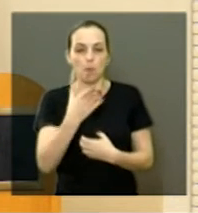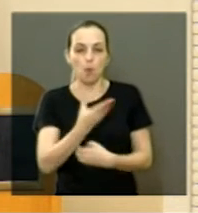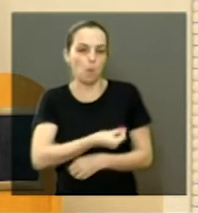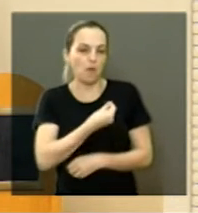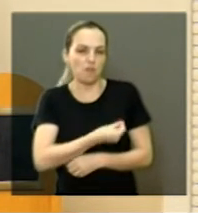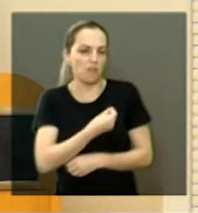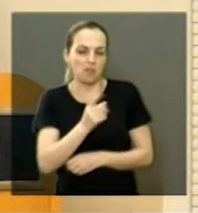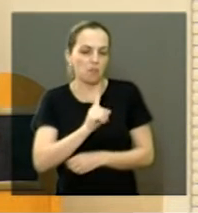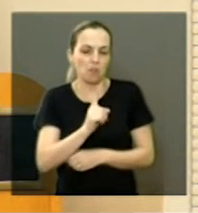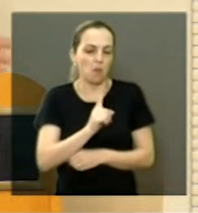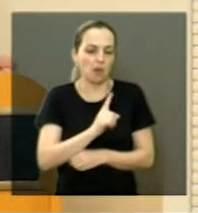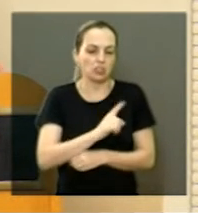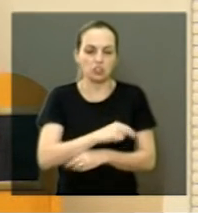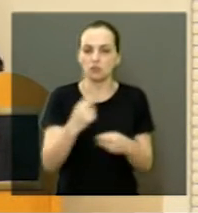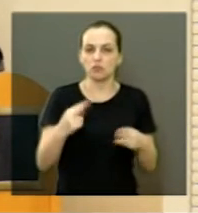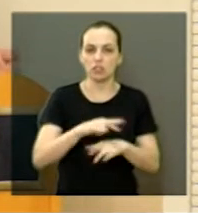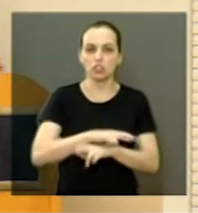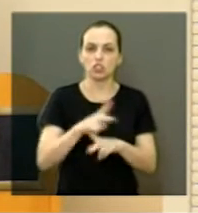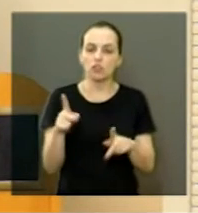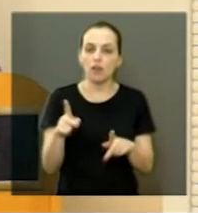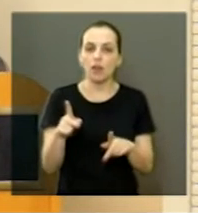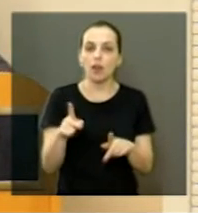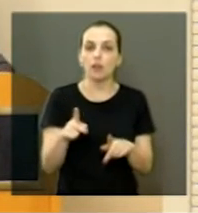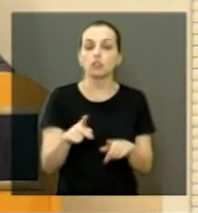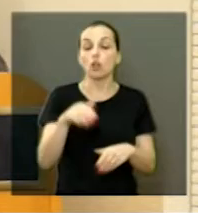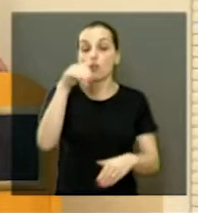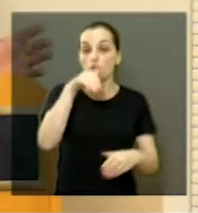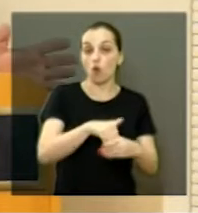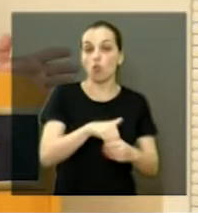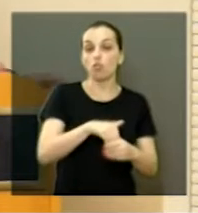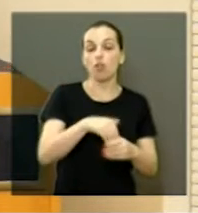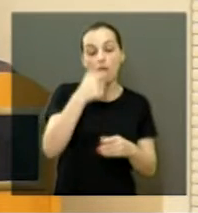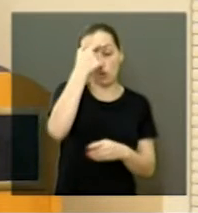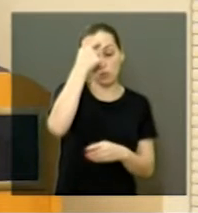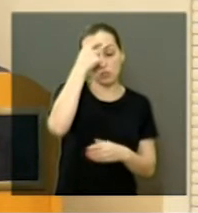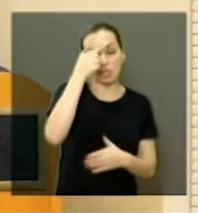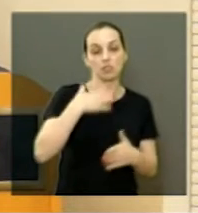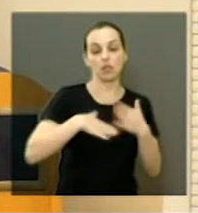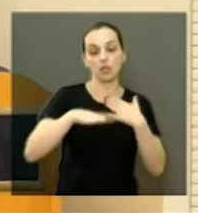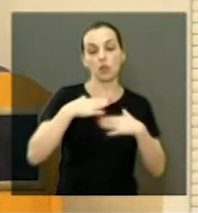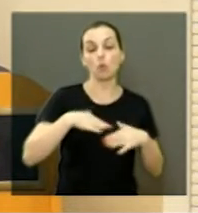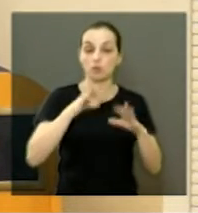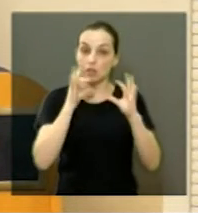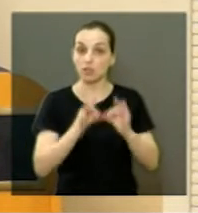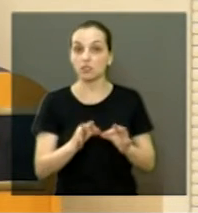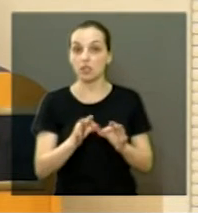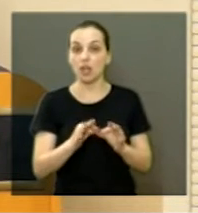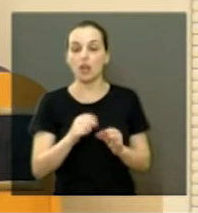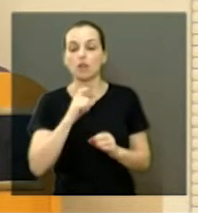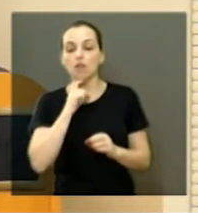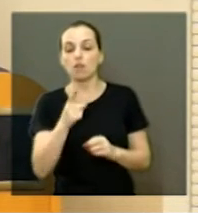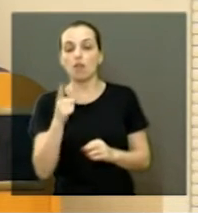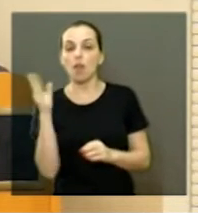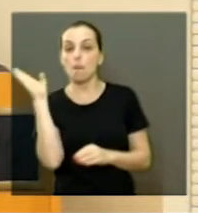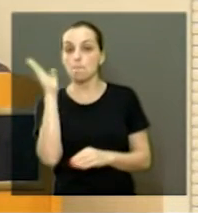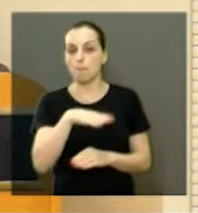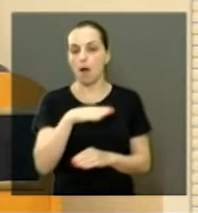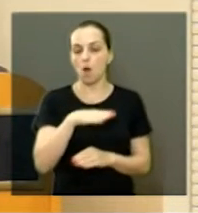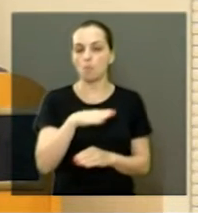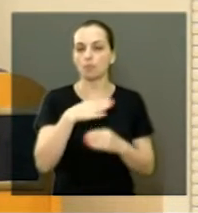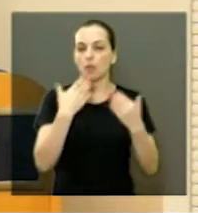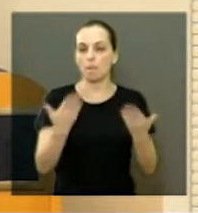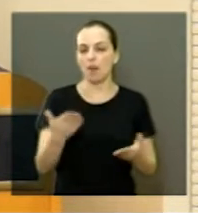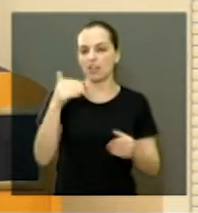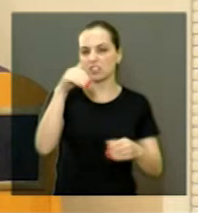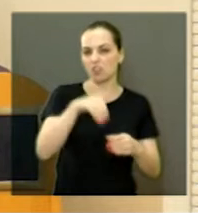votar em quem votou está com a sua consciência tranquila está certo de acordo com seu pensamento ninguém pode falar mal mas falar que voltou